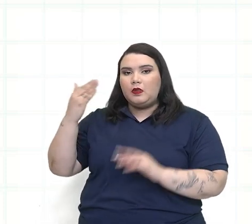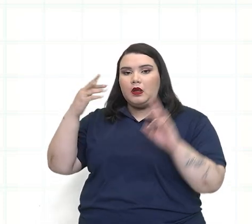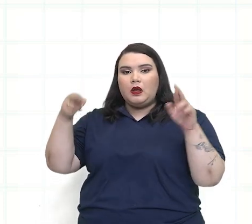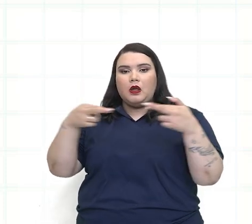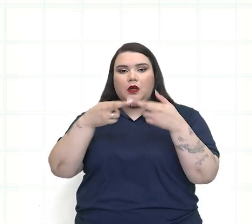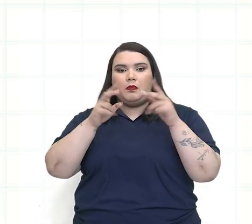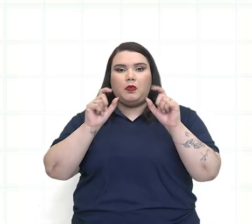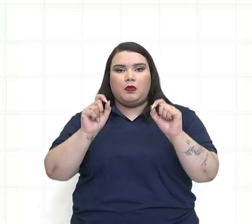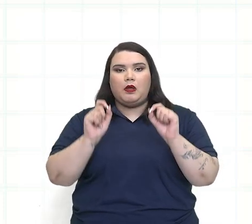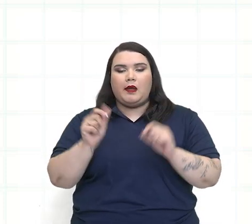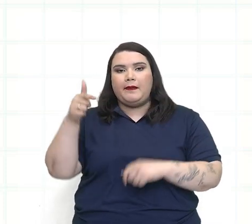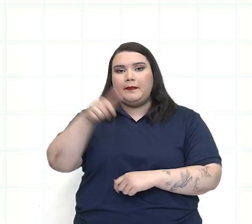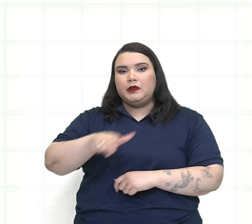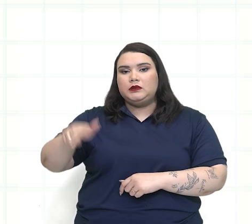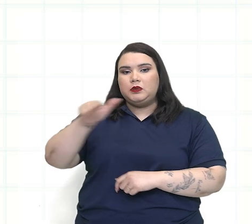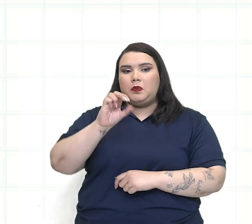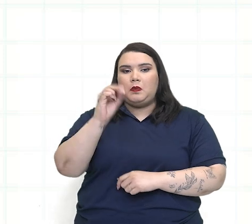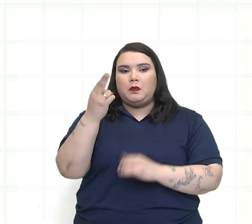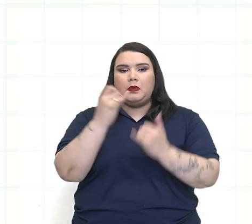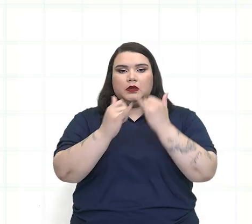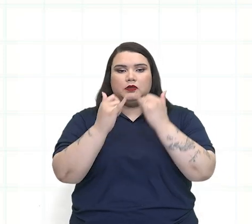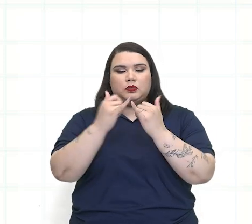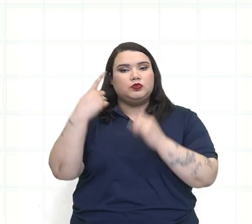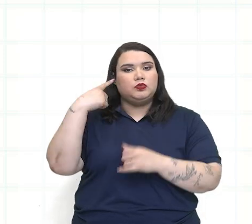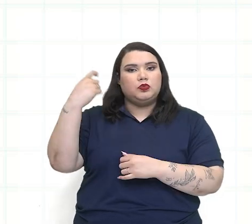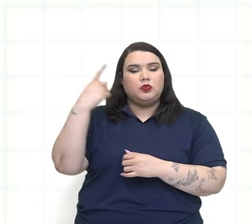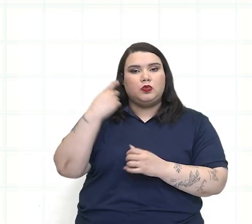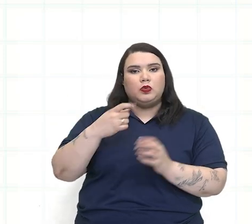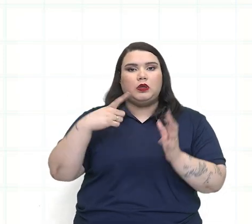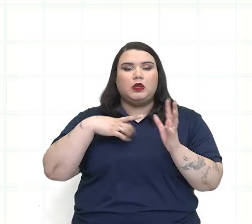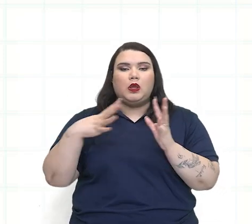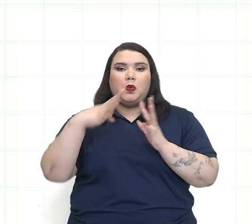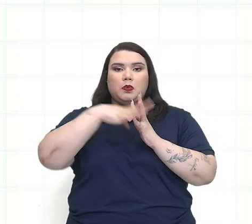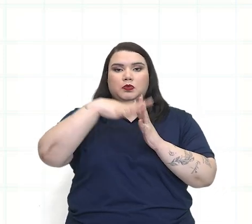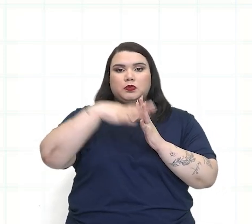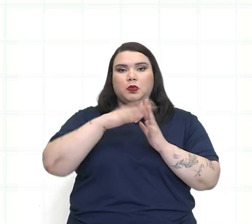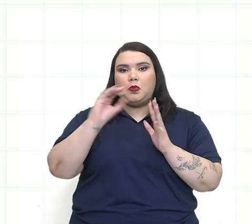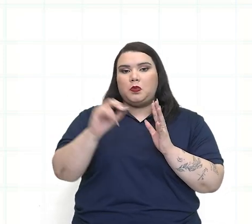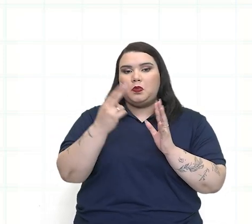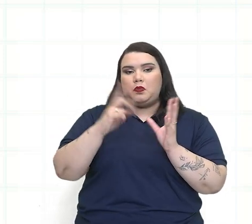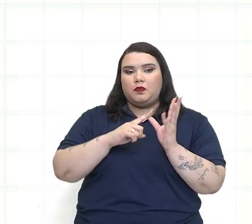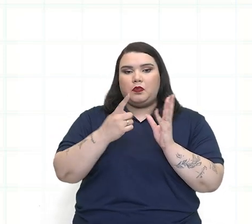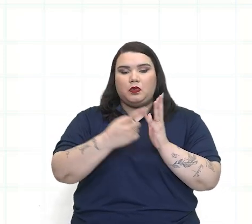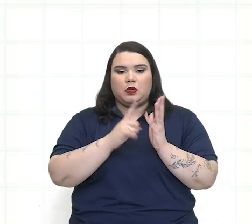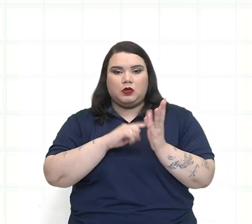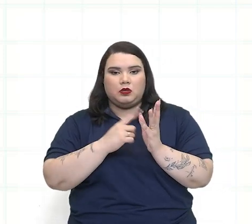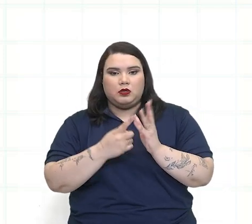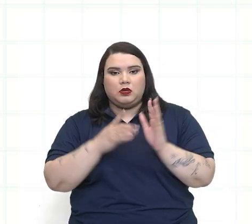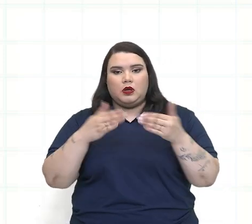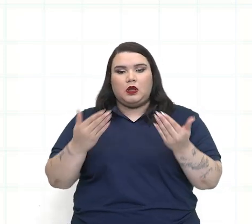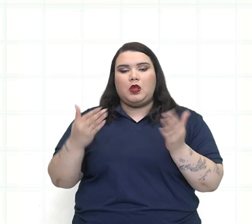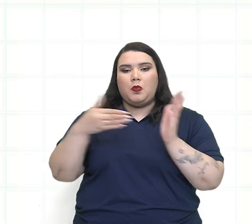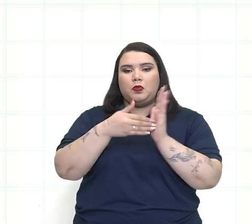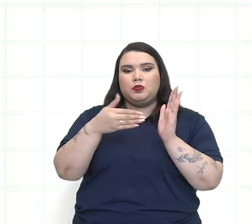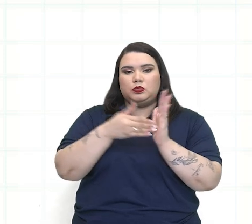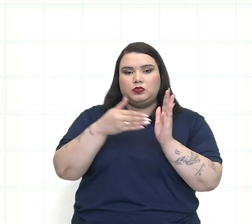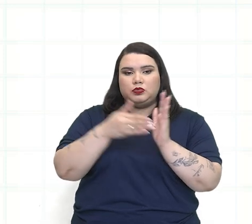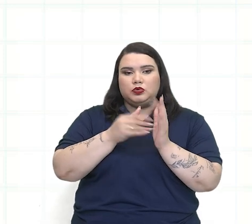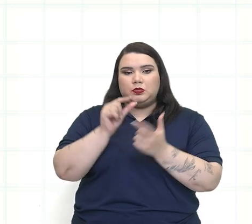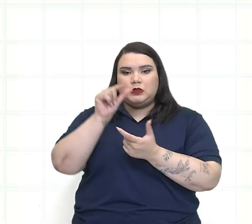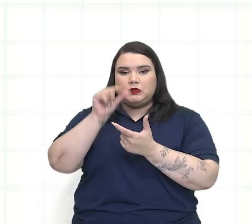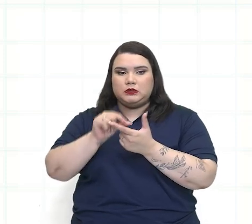A rima é a repetição, semelhança, adições, vogais ou consoantes, geralmente a partir da última sílaba tônica, né,